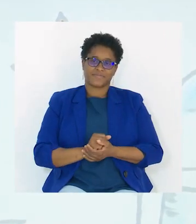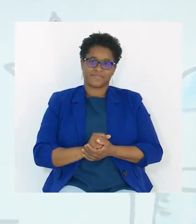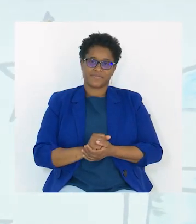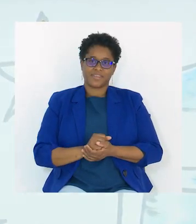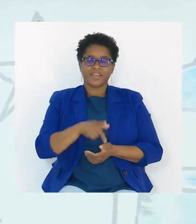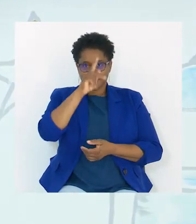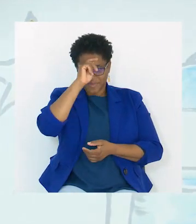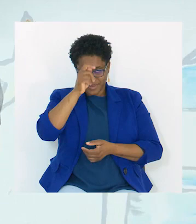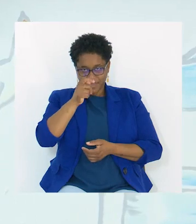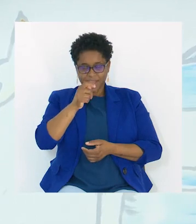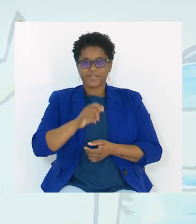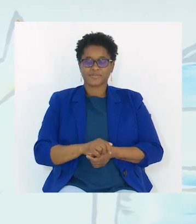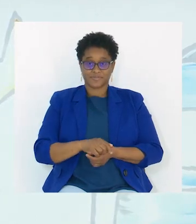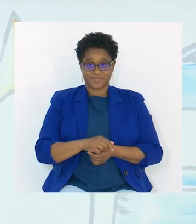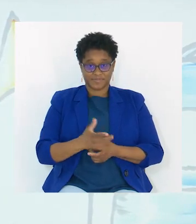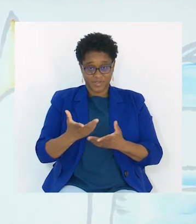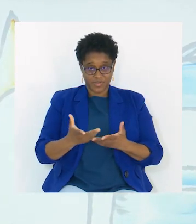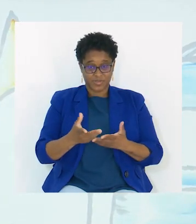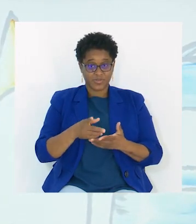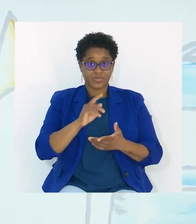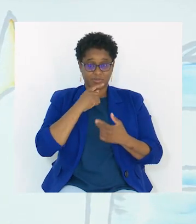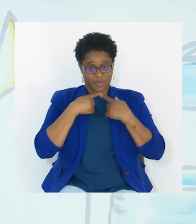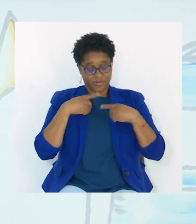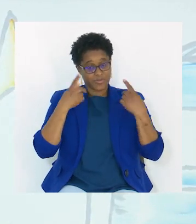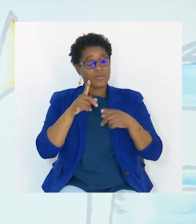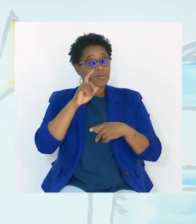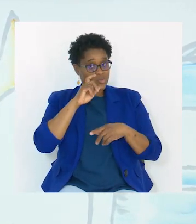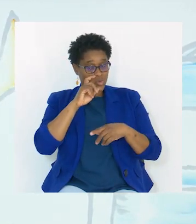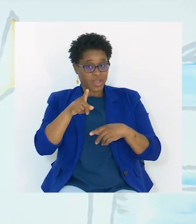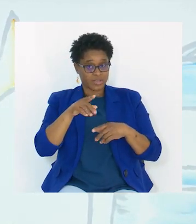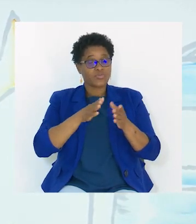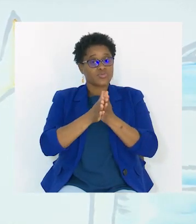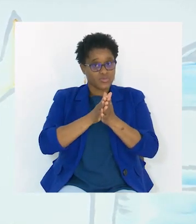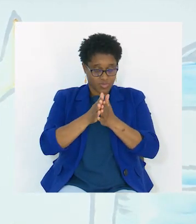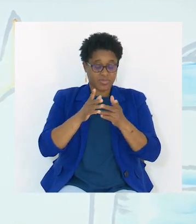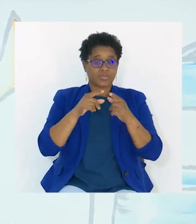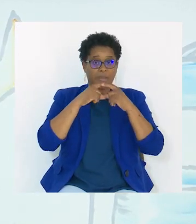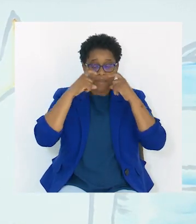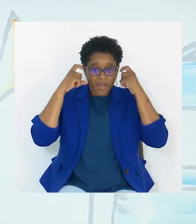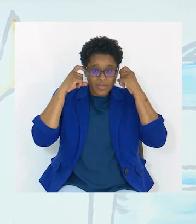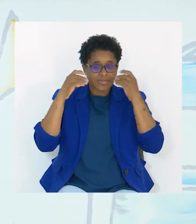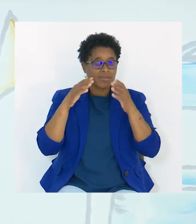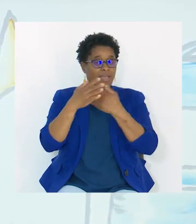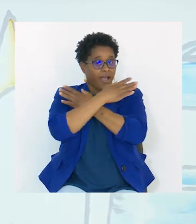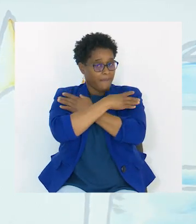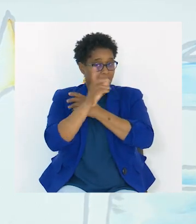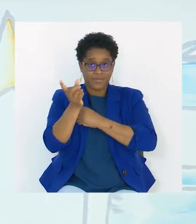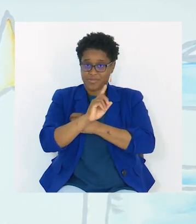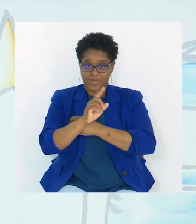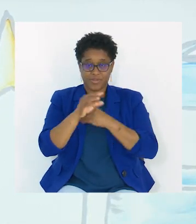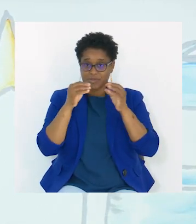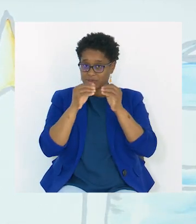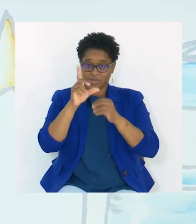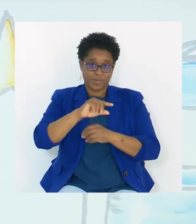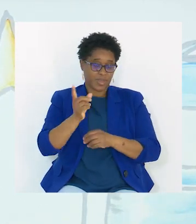continuem a cumprir com as medidas de segurança. Uso de máscaras, sem abraço e